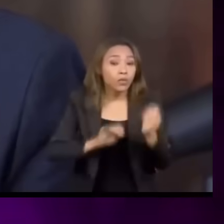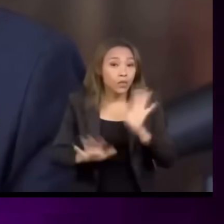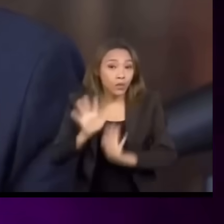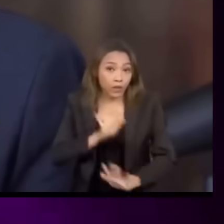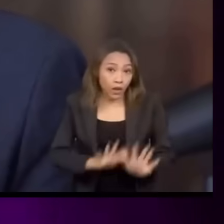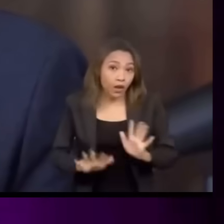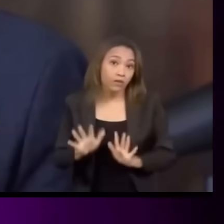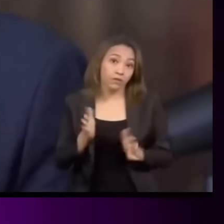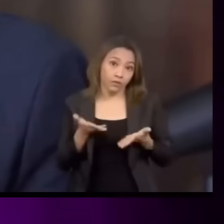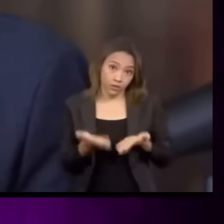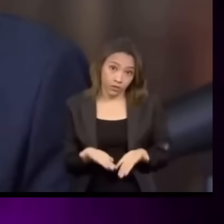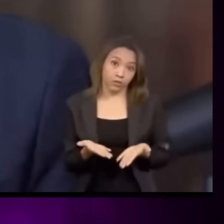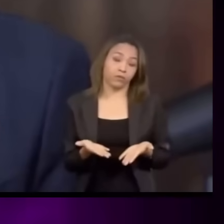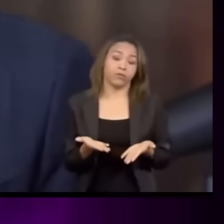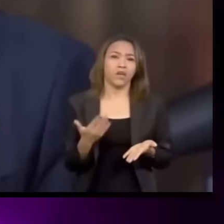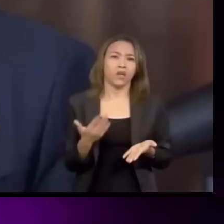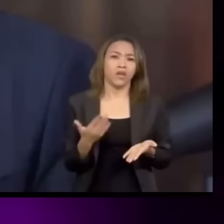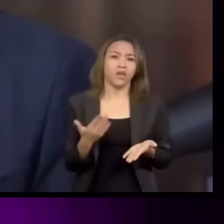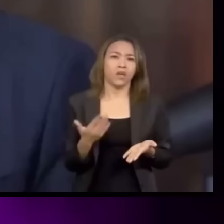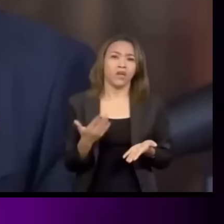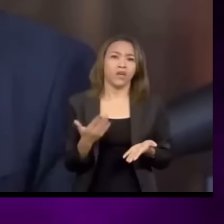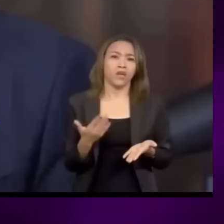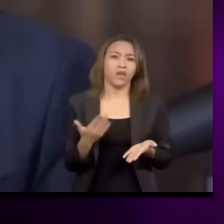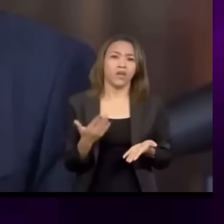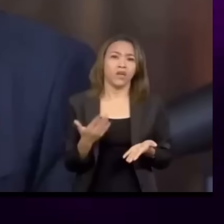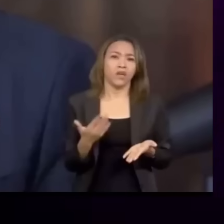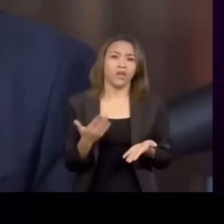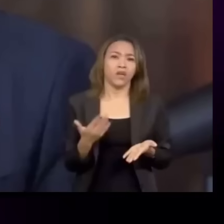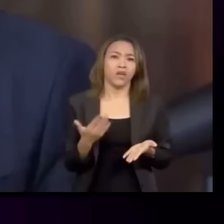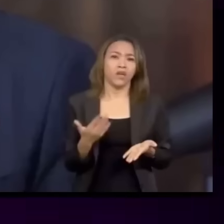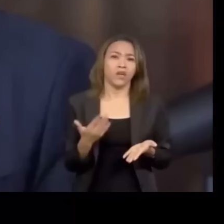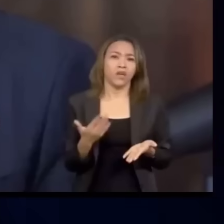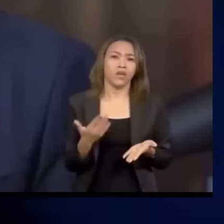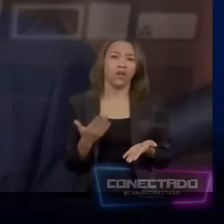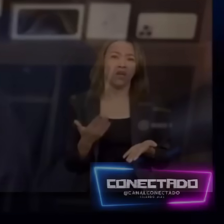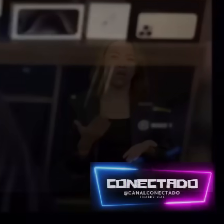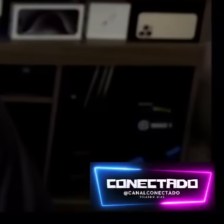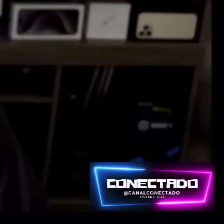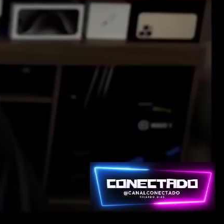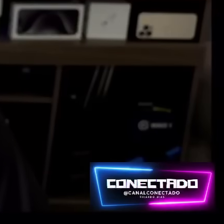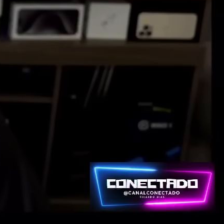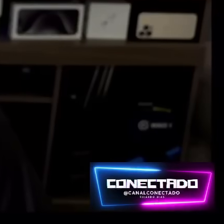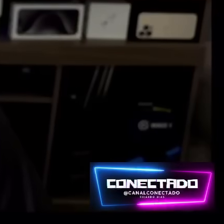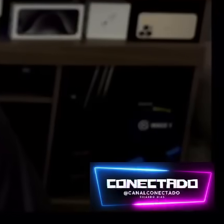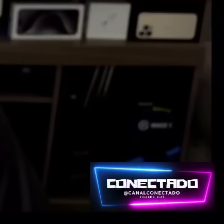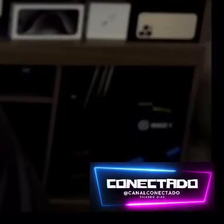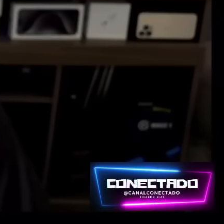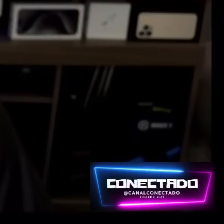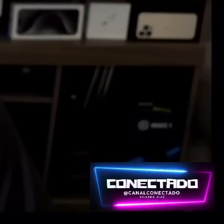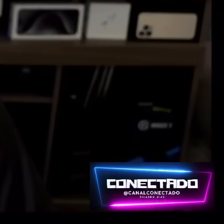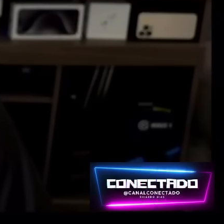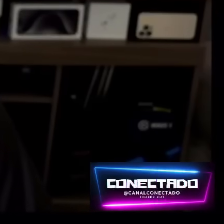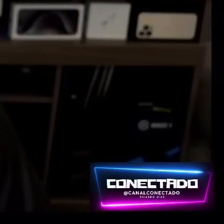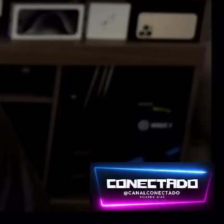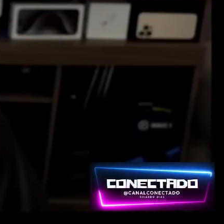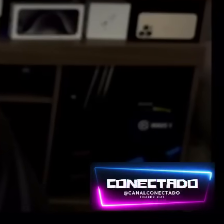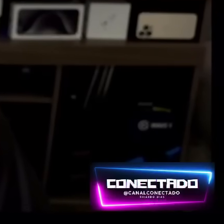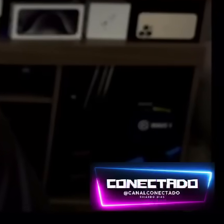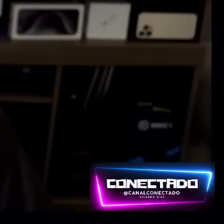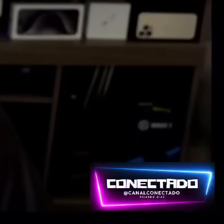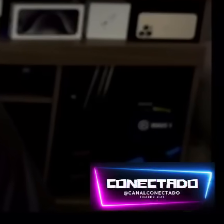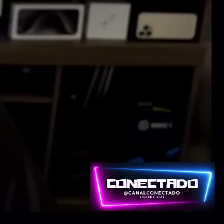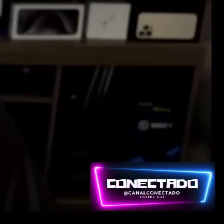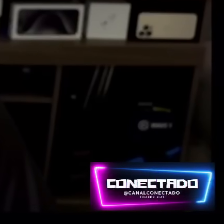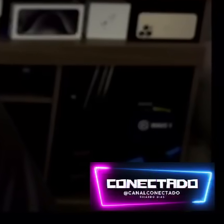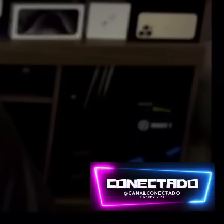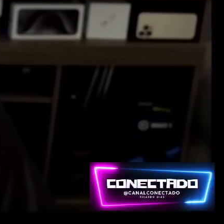era preconceituoso contra a mulher. O mundo é preconceituoso contra a mulher. É, eu não entendo essa fala dele aí, né?